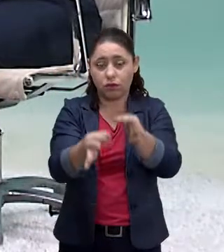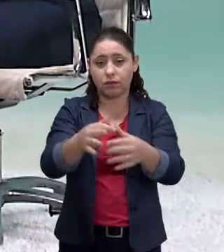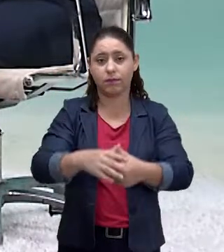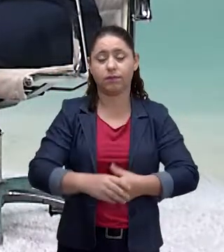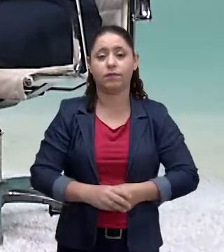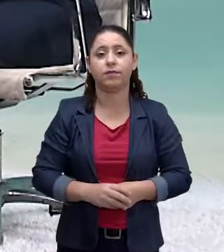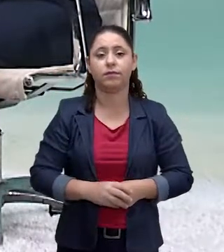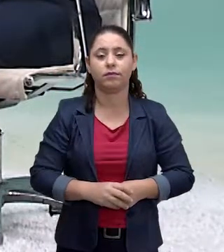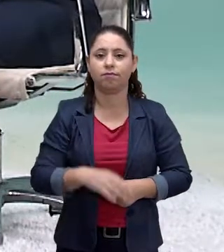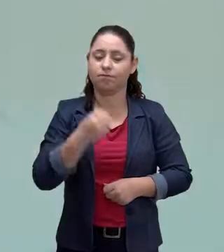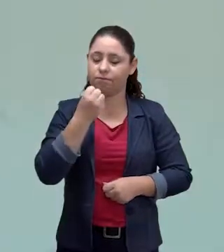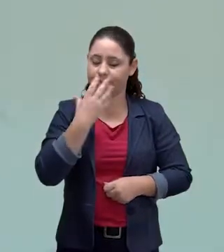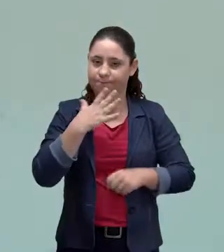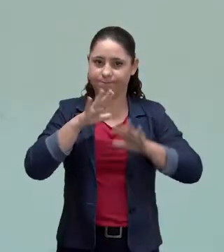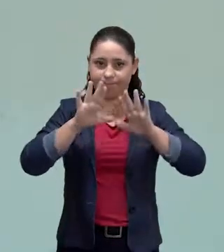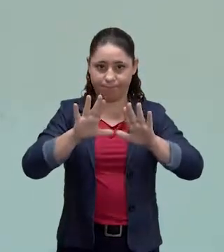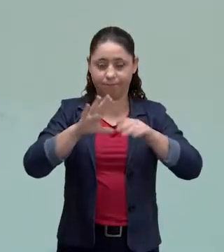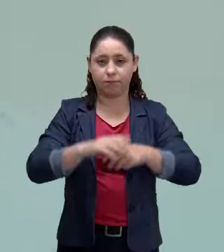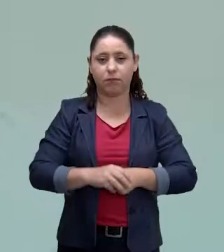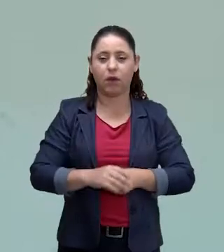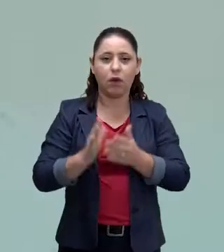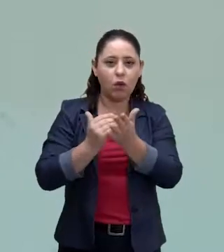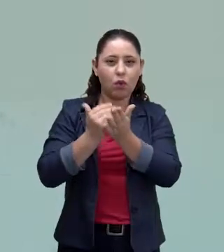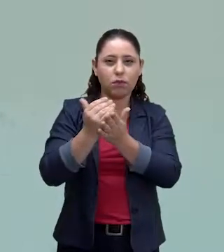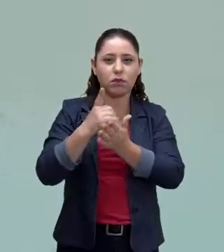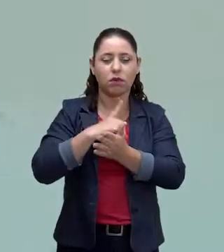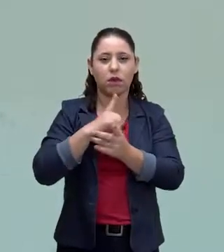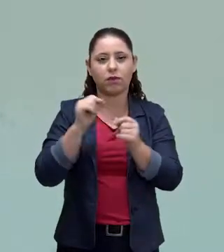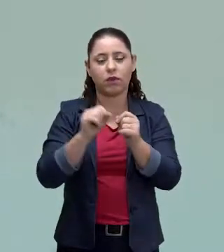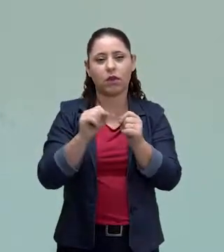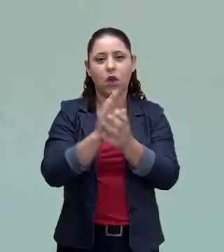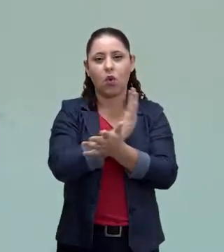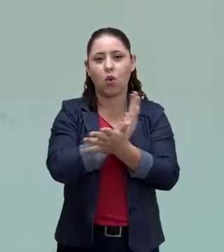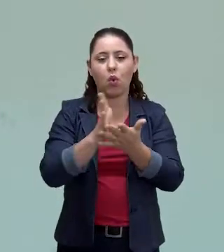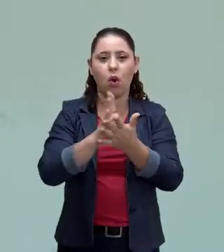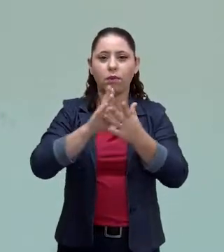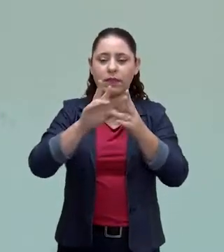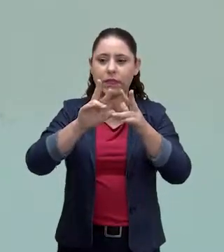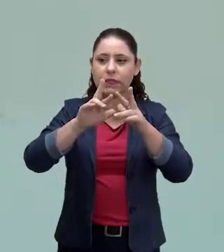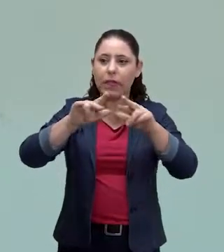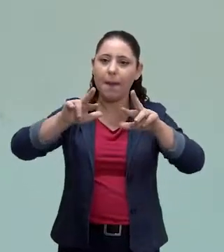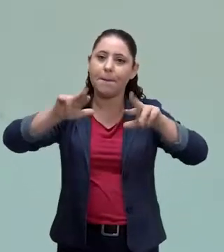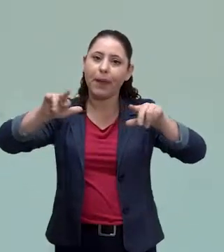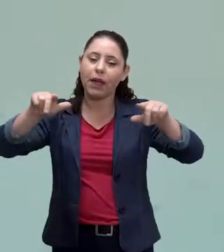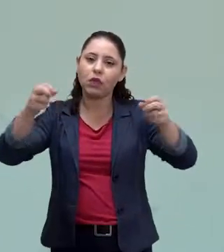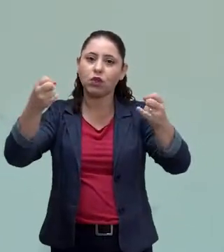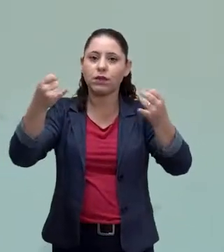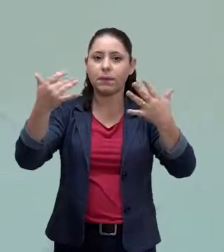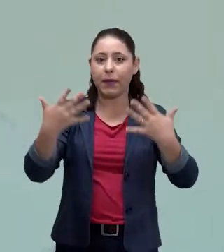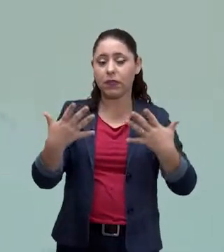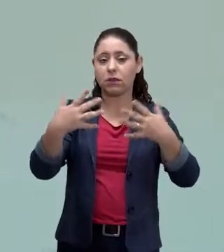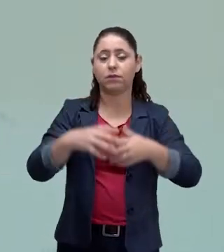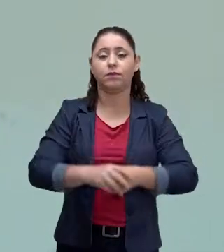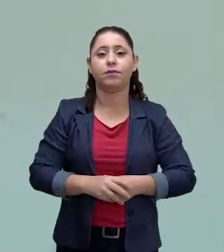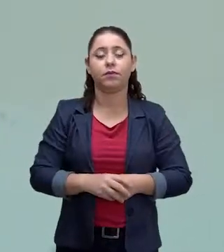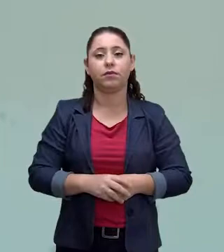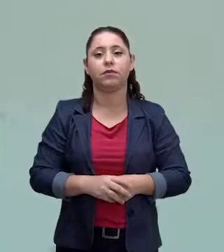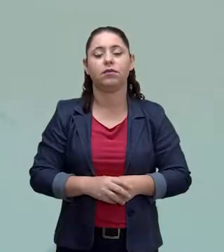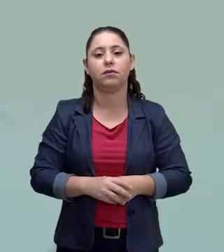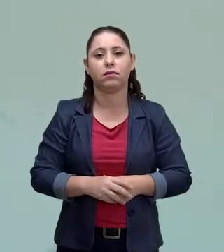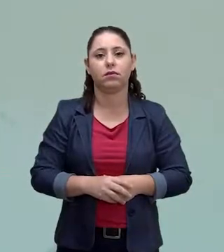ação? Bom, inicialmente nós temos que fazer algumas distinções.